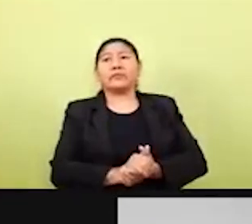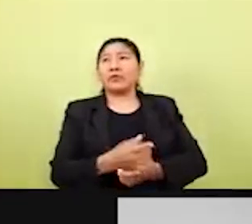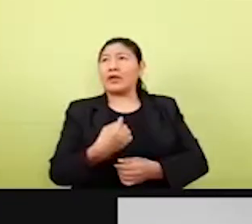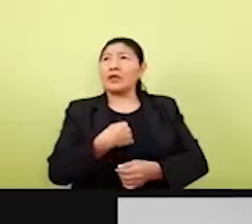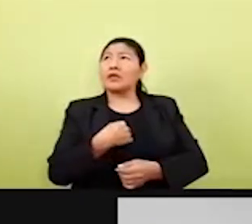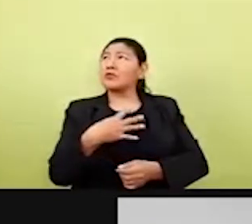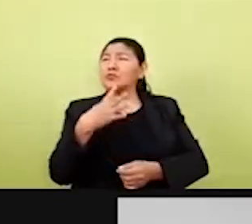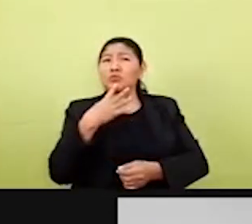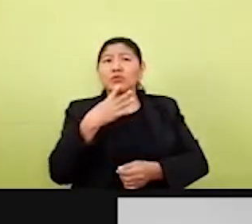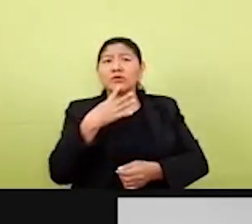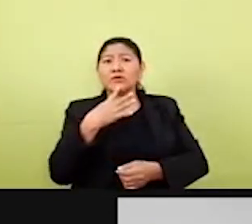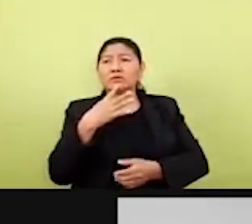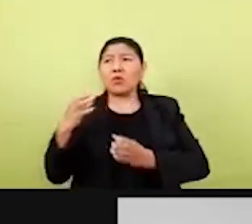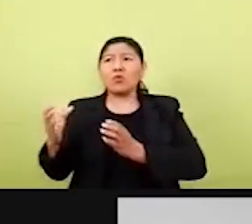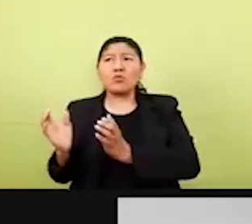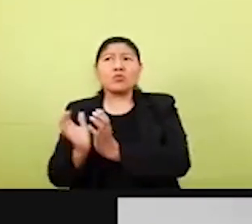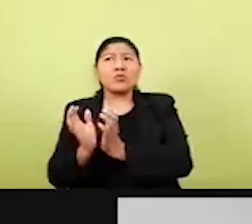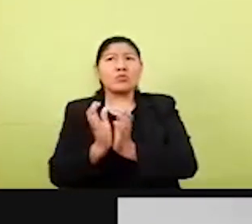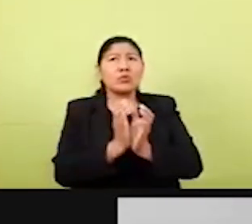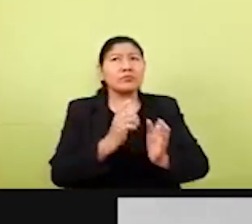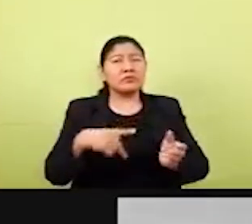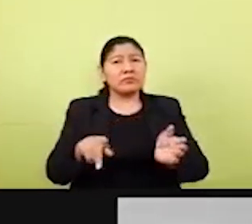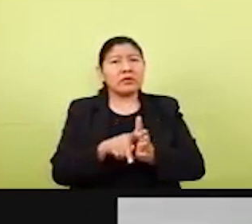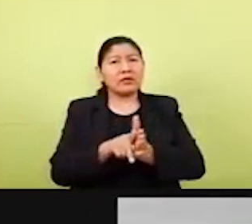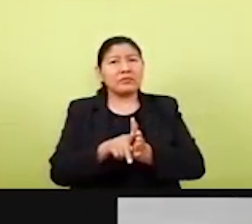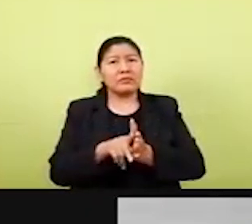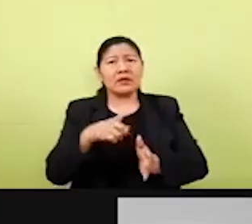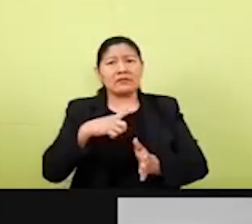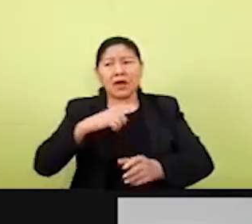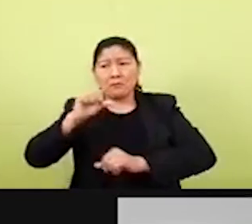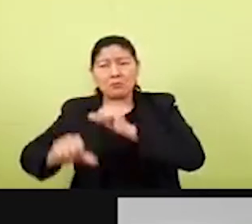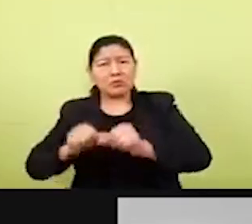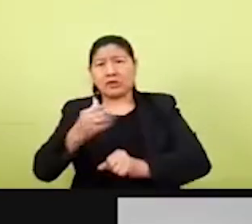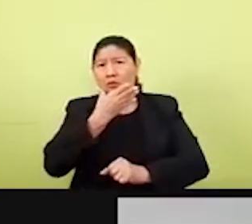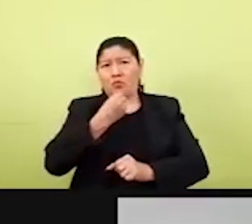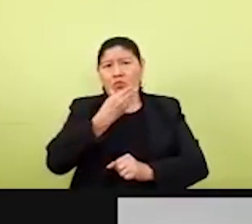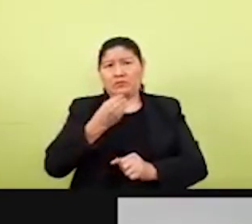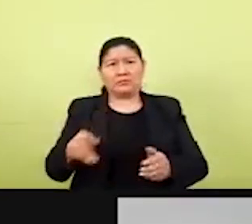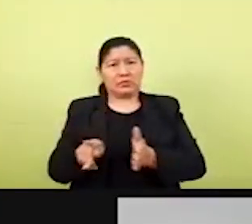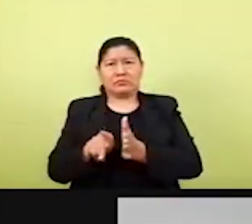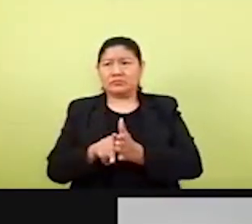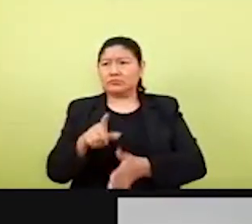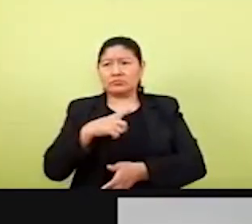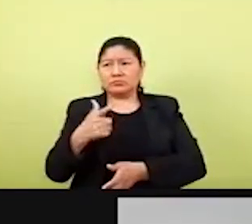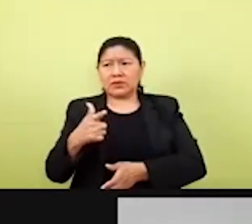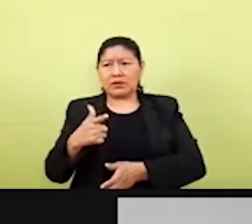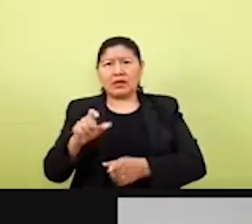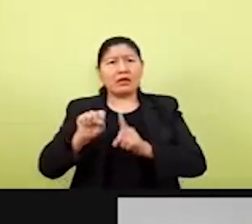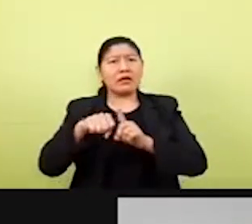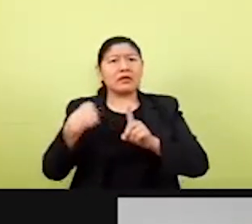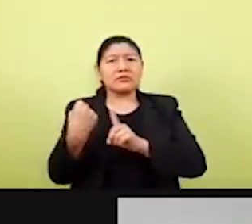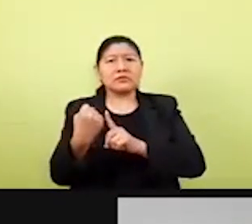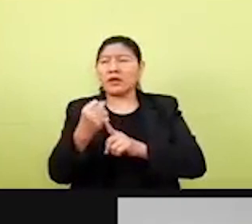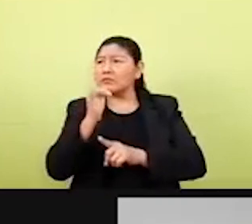que seja de desconstrução desses padrões machistas, né, patriarcais, dentro de uma sociedade que não